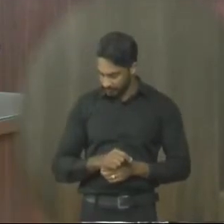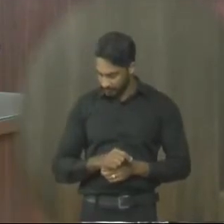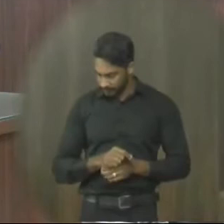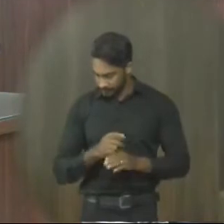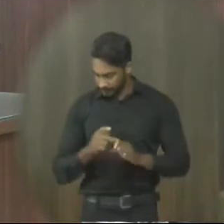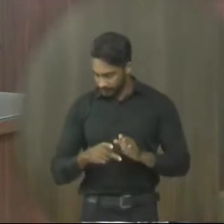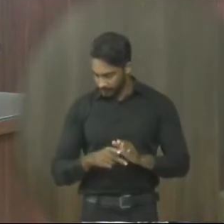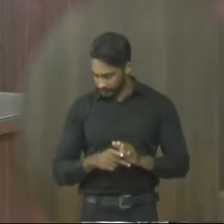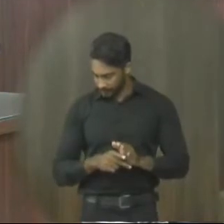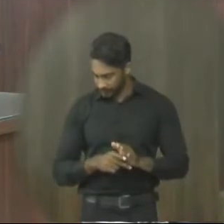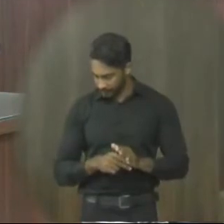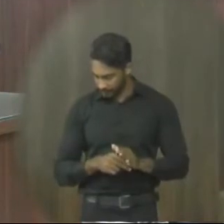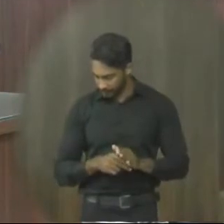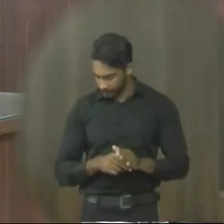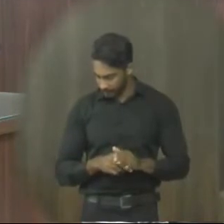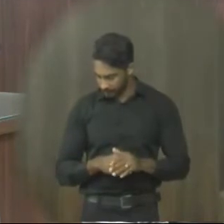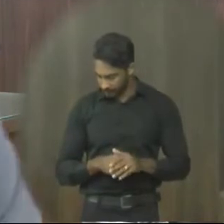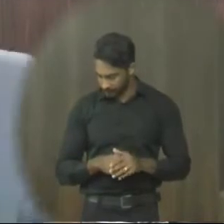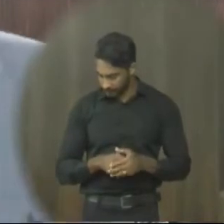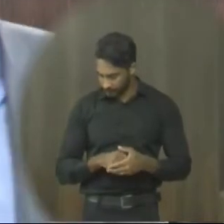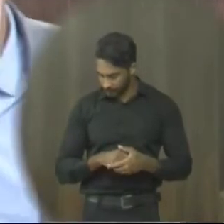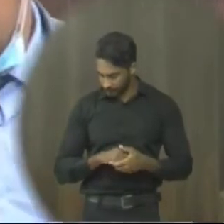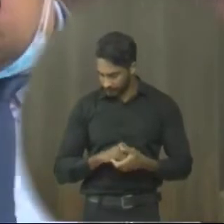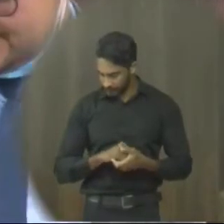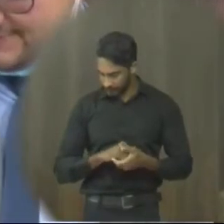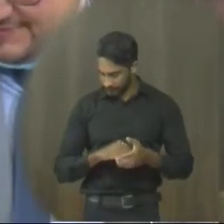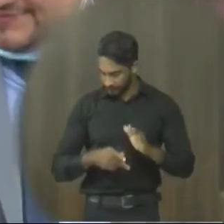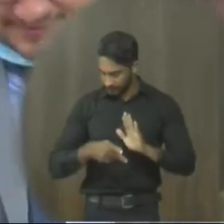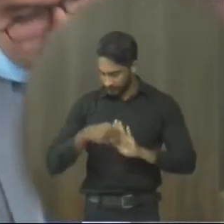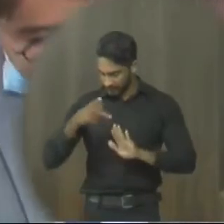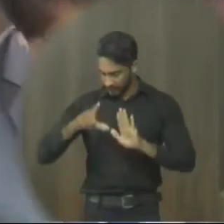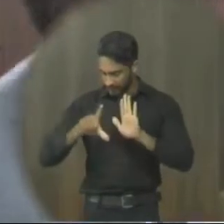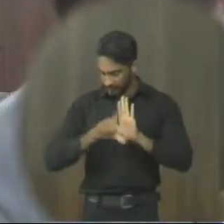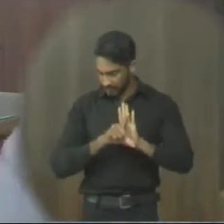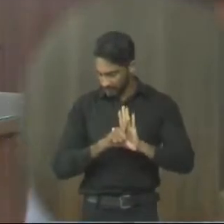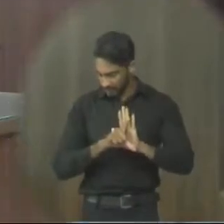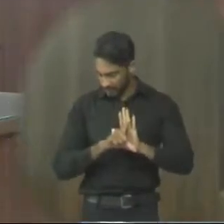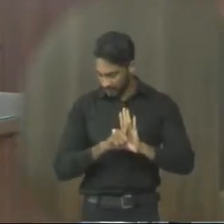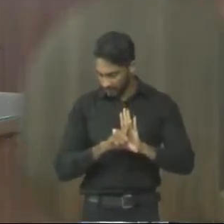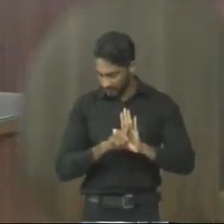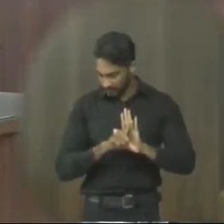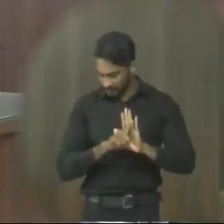lei. A emenda aqui. Projeto de lei.